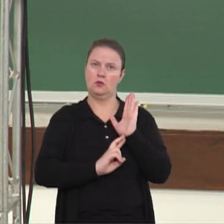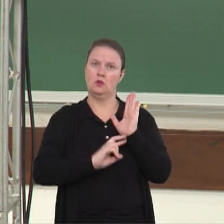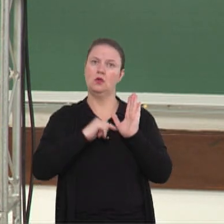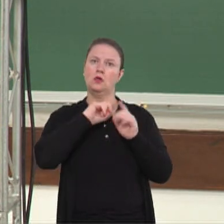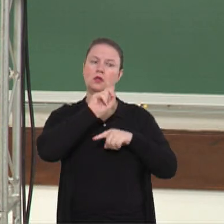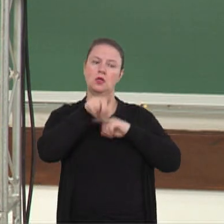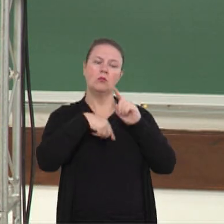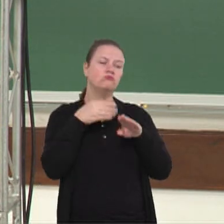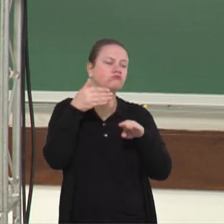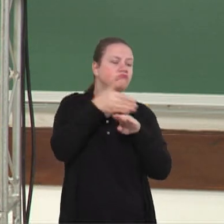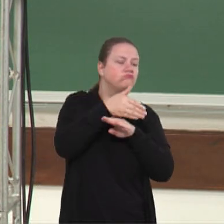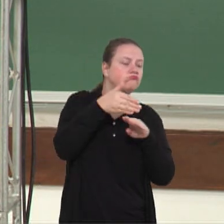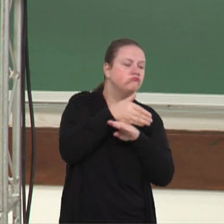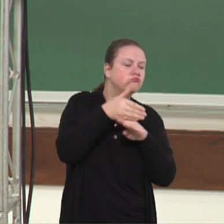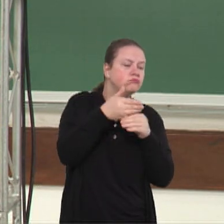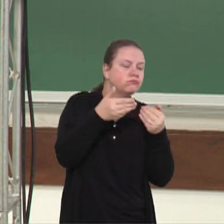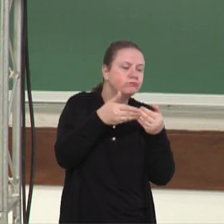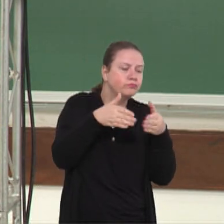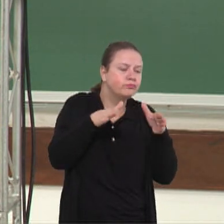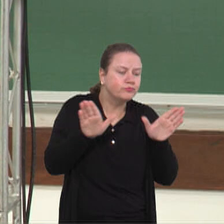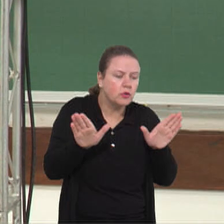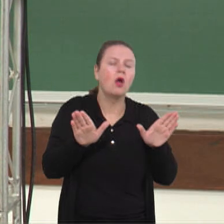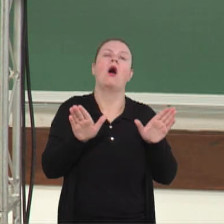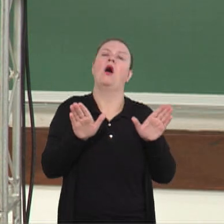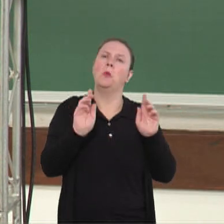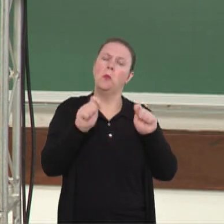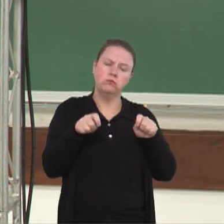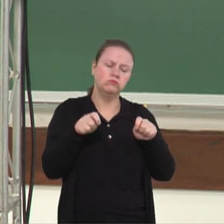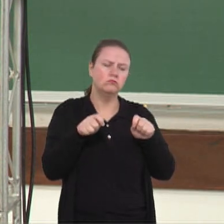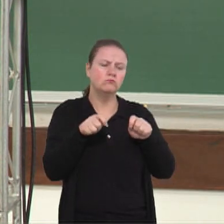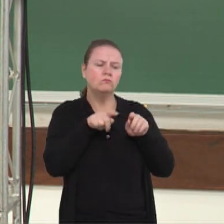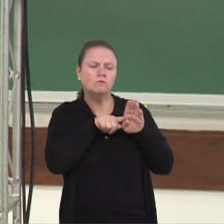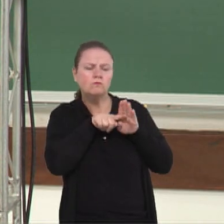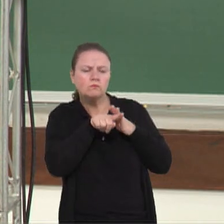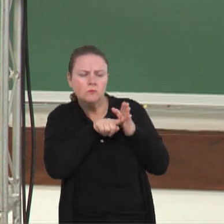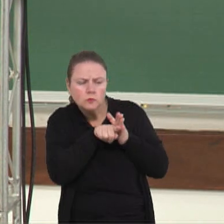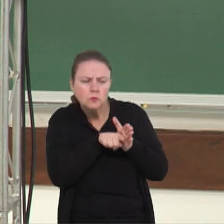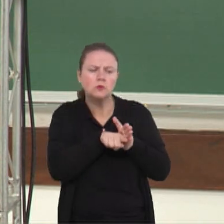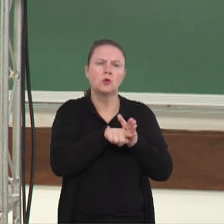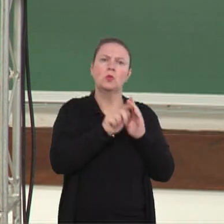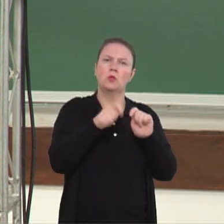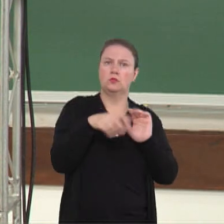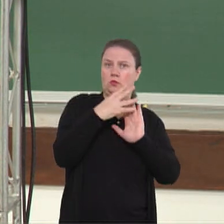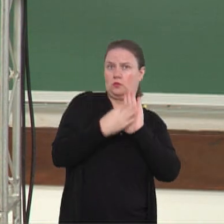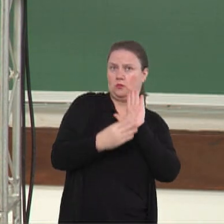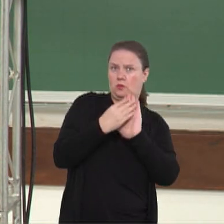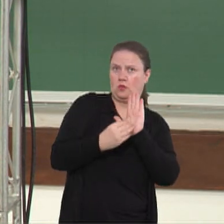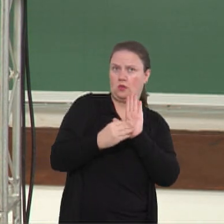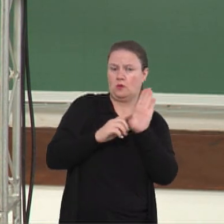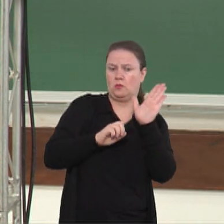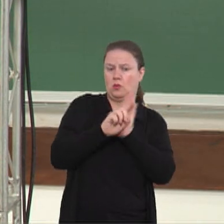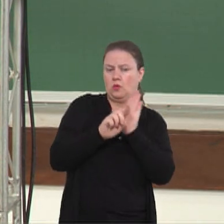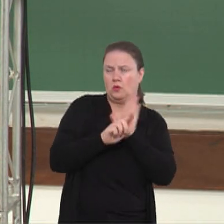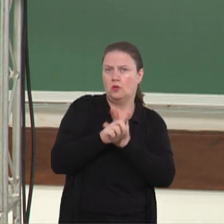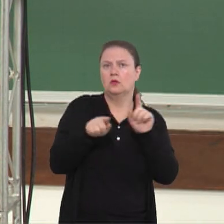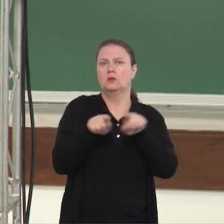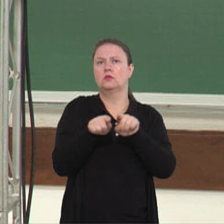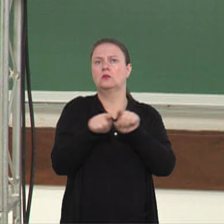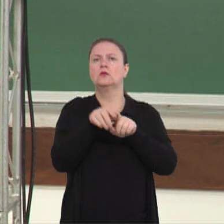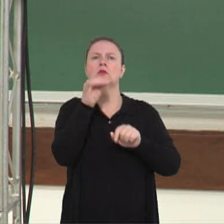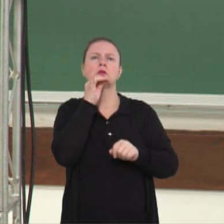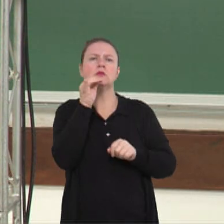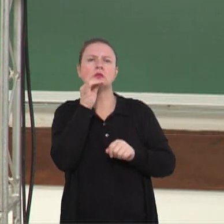google classroom e daí você vai ter acesso a todo esse material daí você pode o copiar as perguntas você pode copiar os exemplos